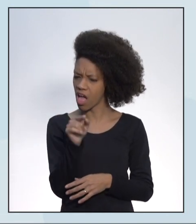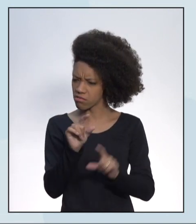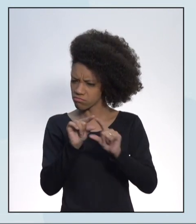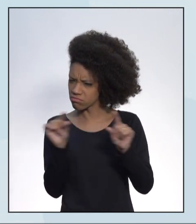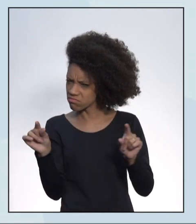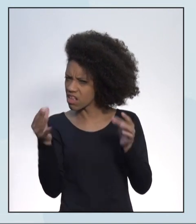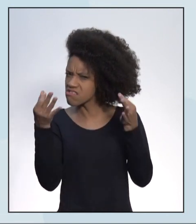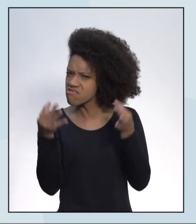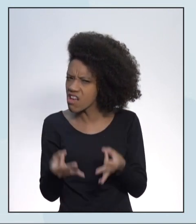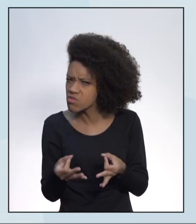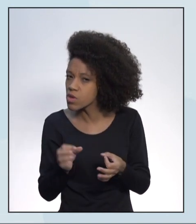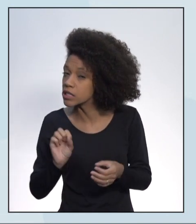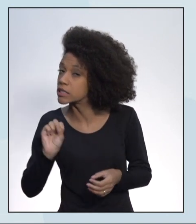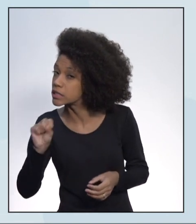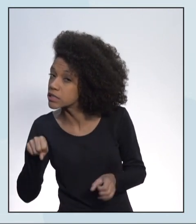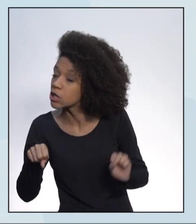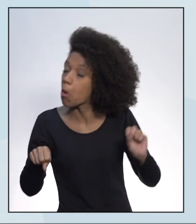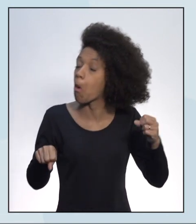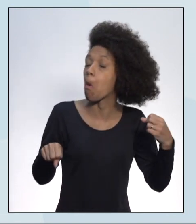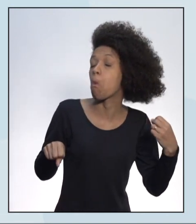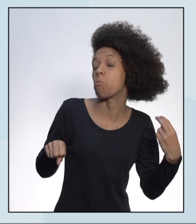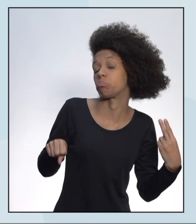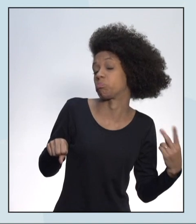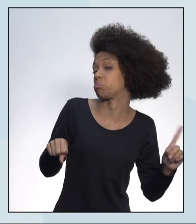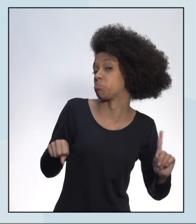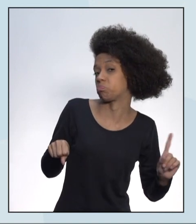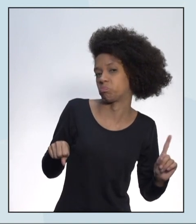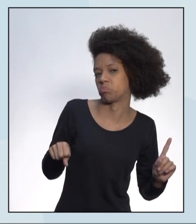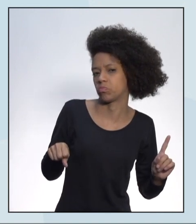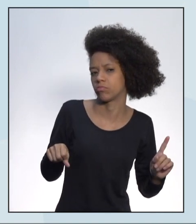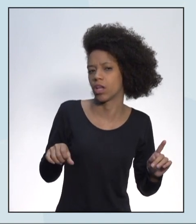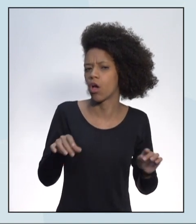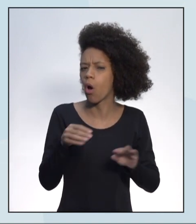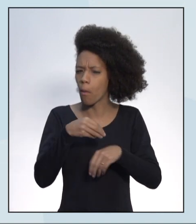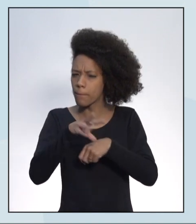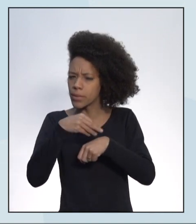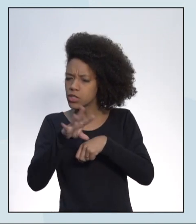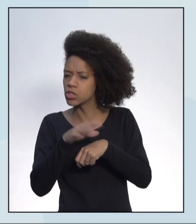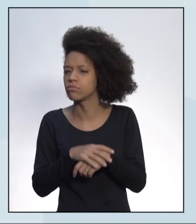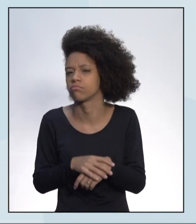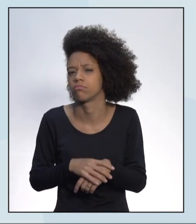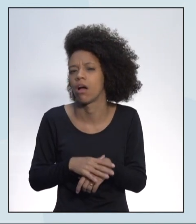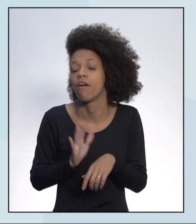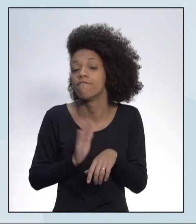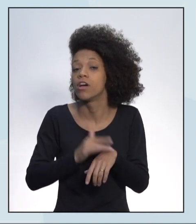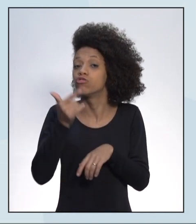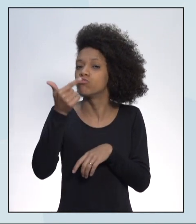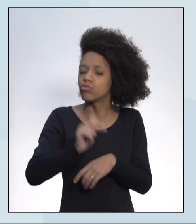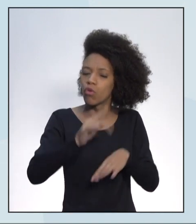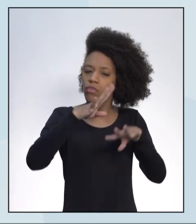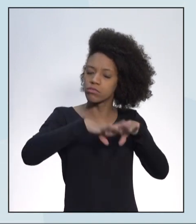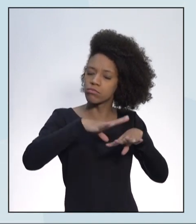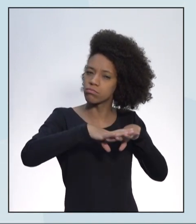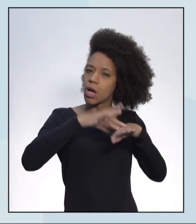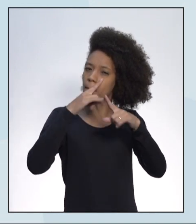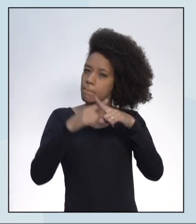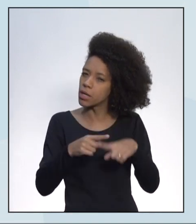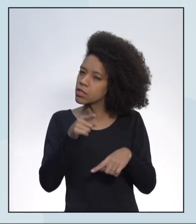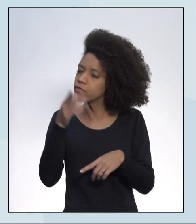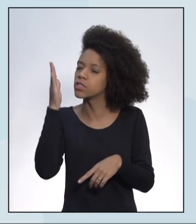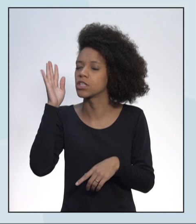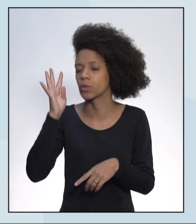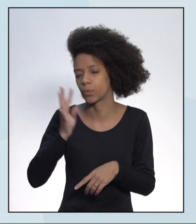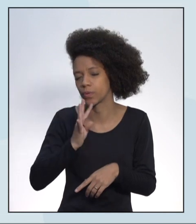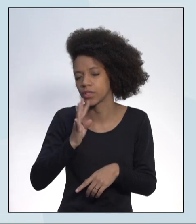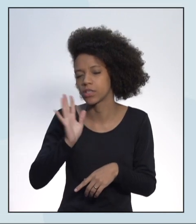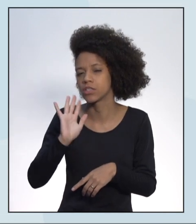vai explicar qual o procedimento que ele usou. Tem uma dica aí. Refaça a operação de um modo que você conheça.